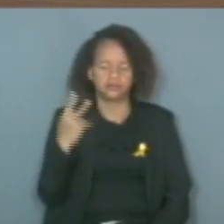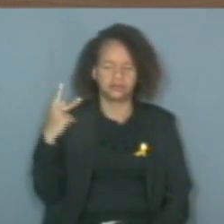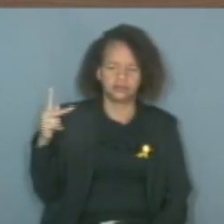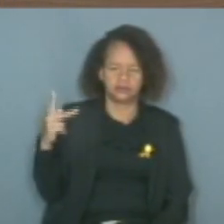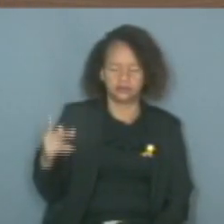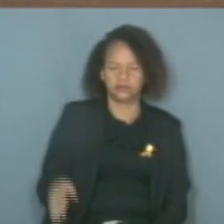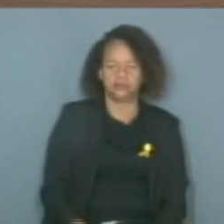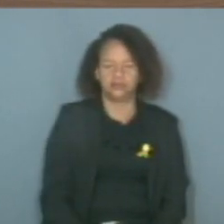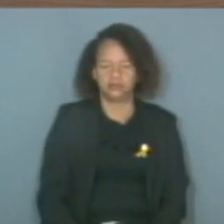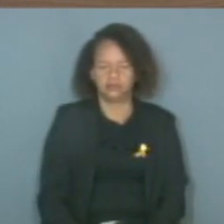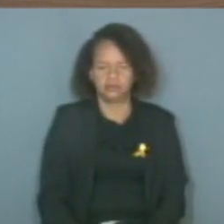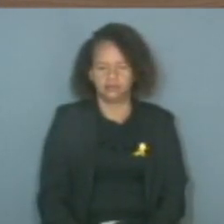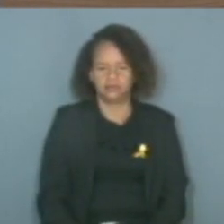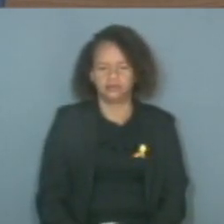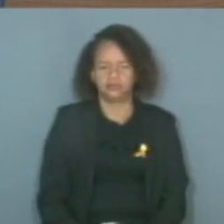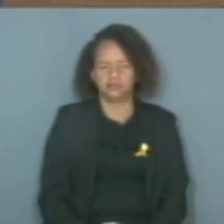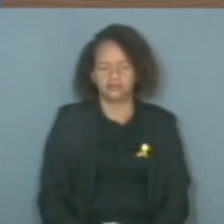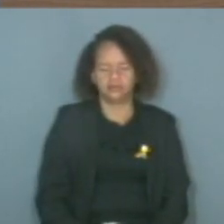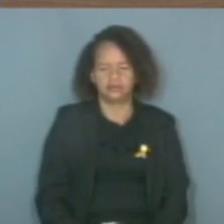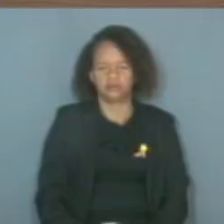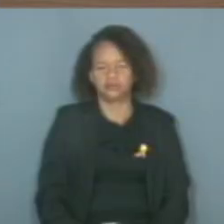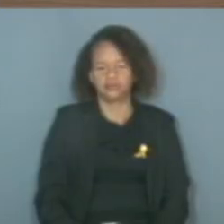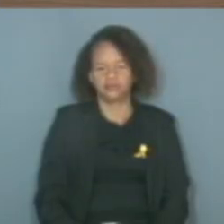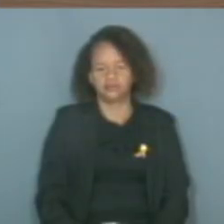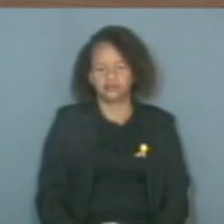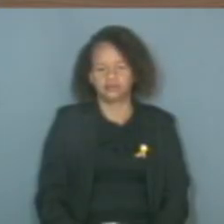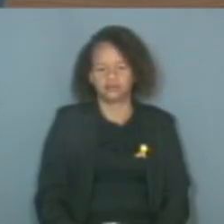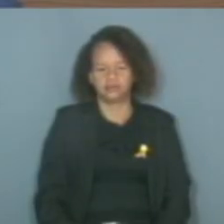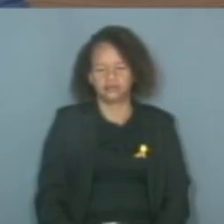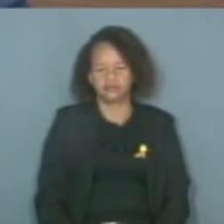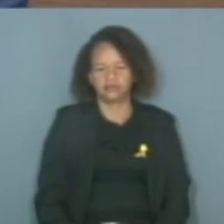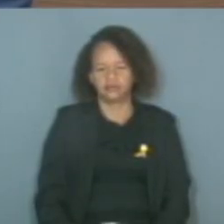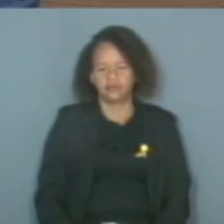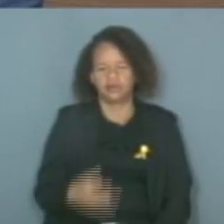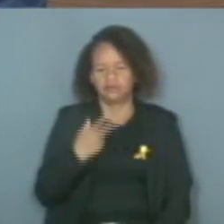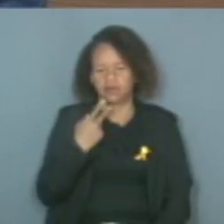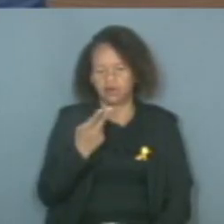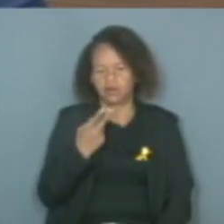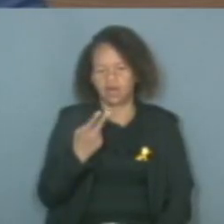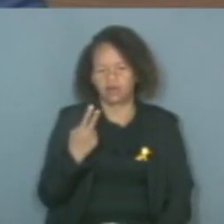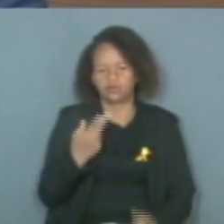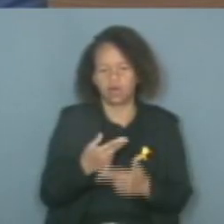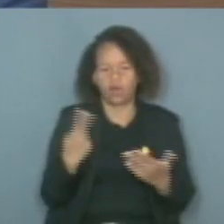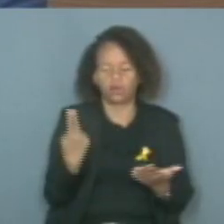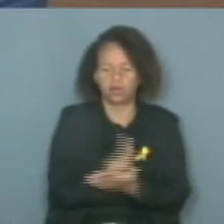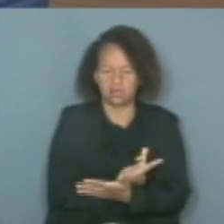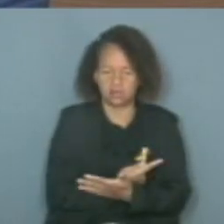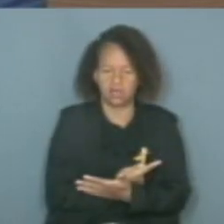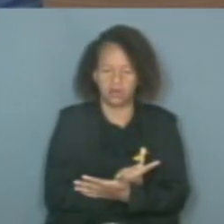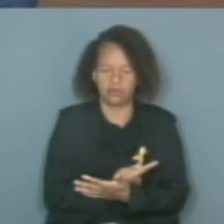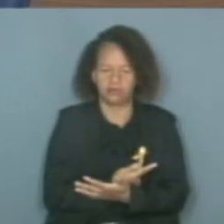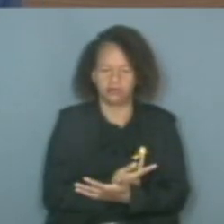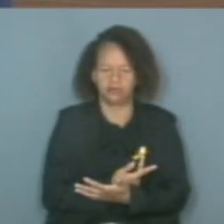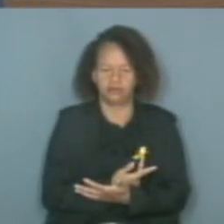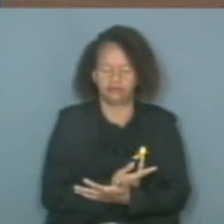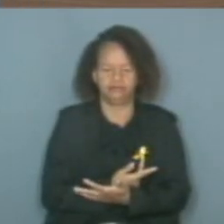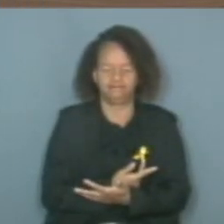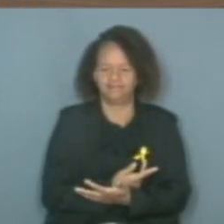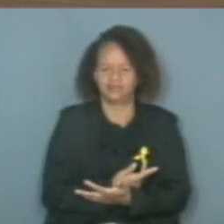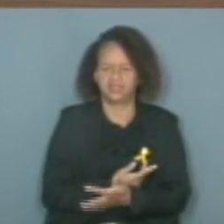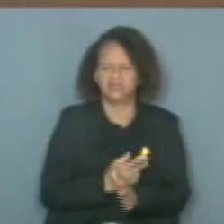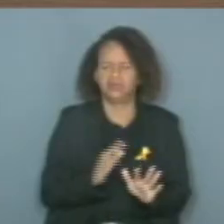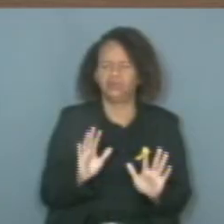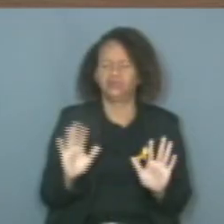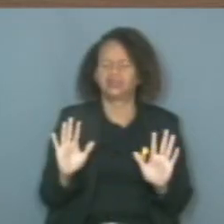dele. Falou que os atos que aconteceram é uma coisa que